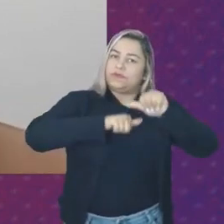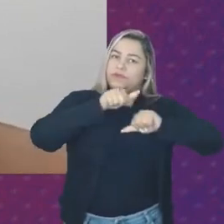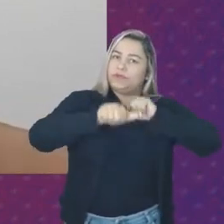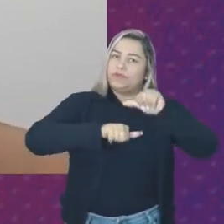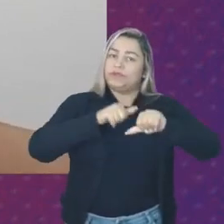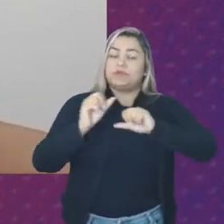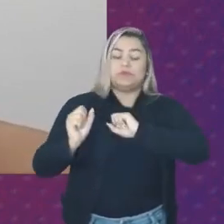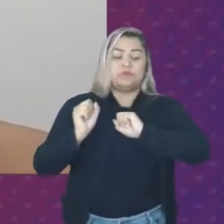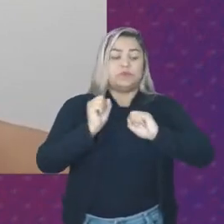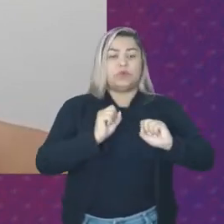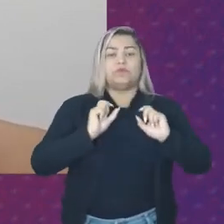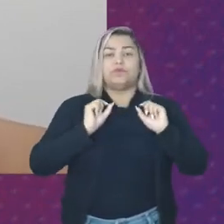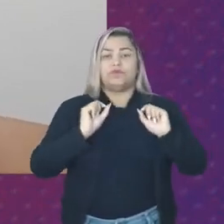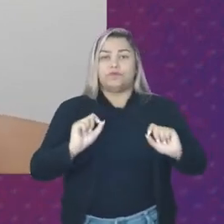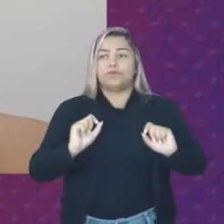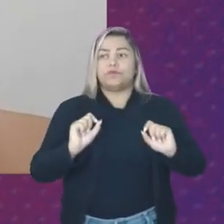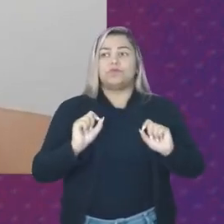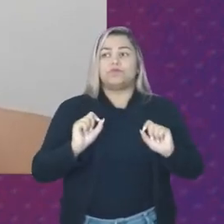podem provocar